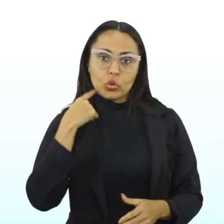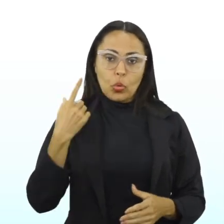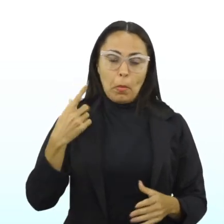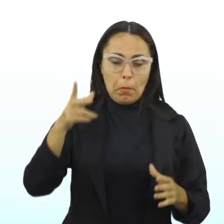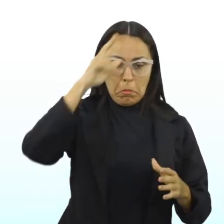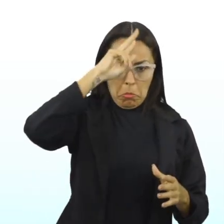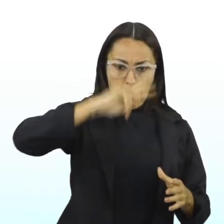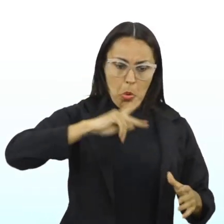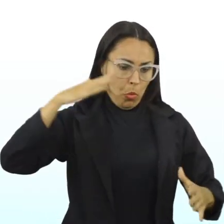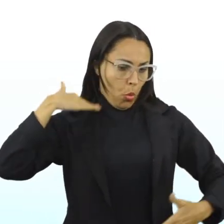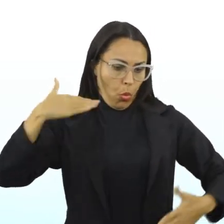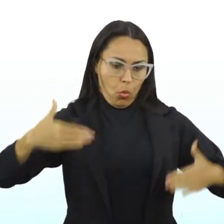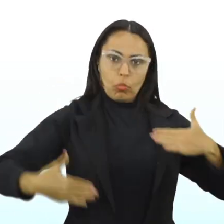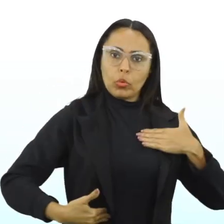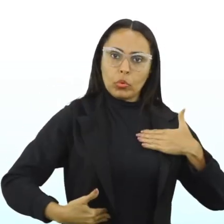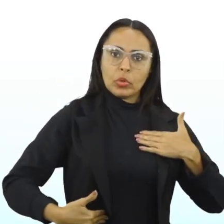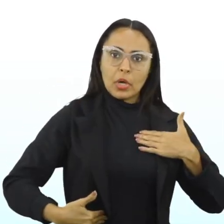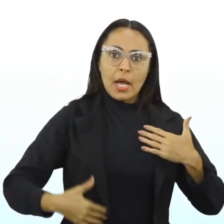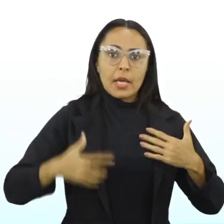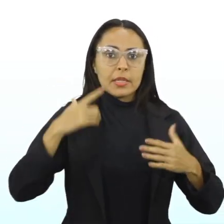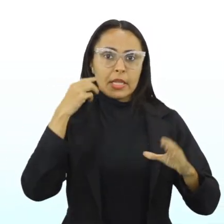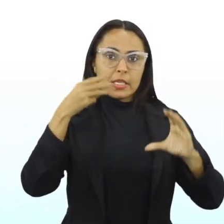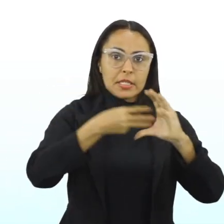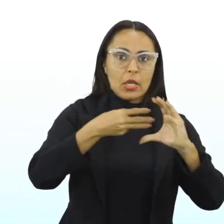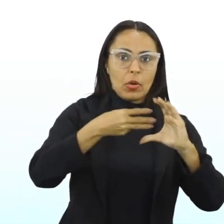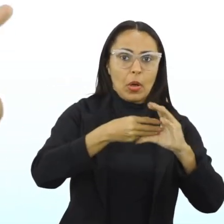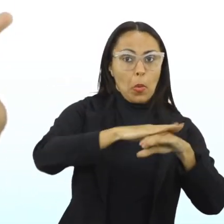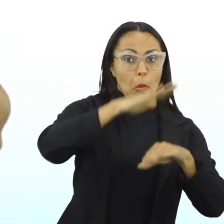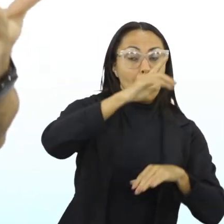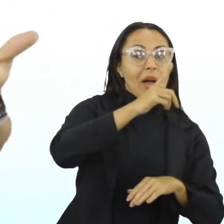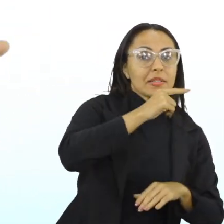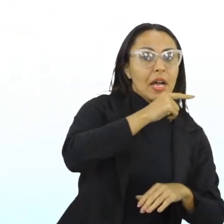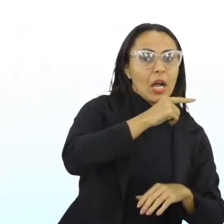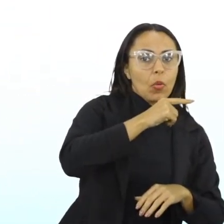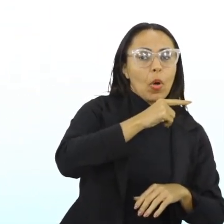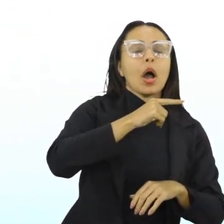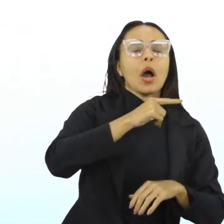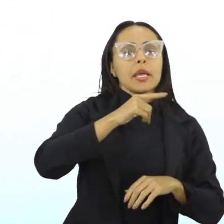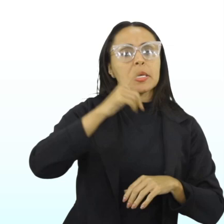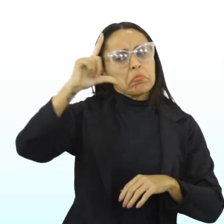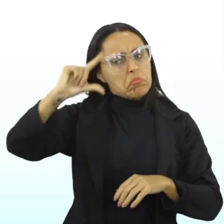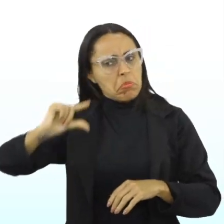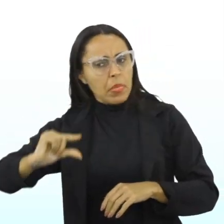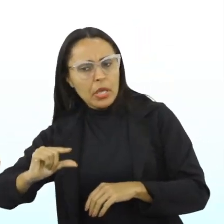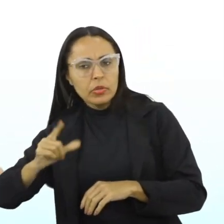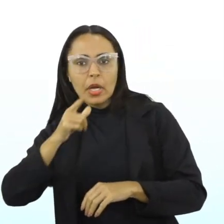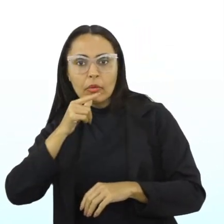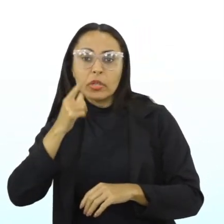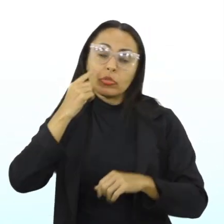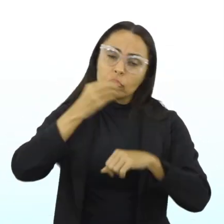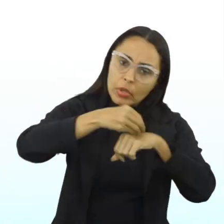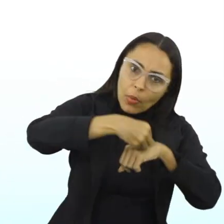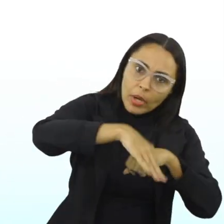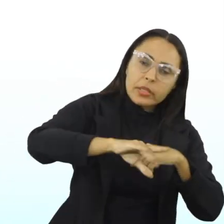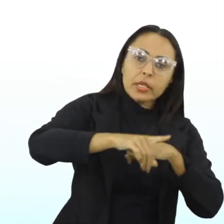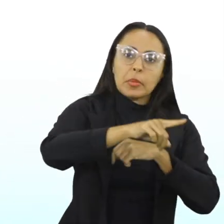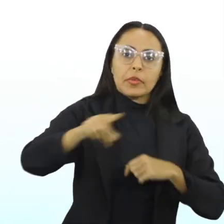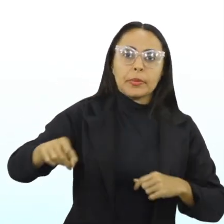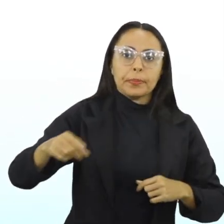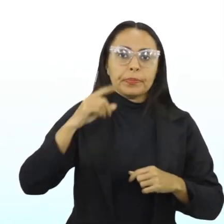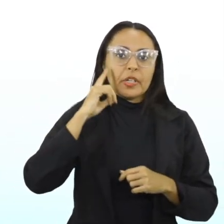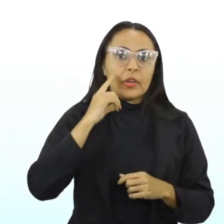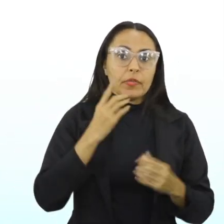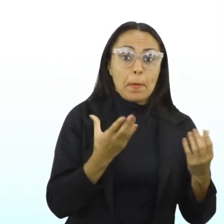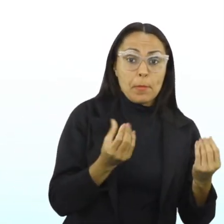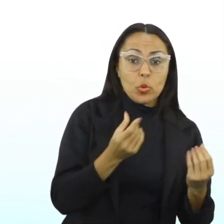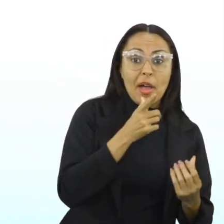nosso próprio corpo, tem célula que tem mais água, tem célula que tem menos água. E deixa eu dar uma dica. Se